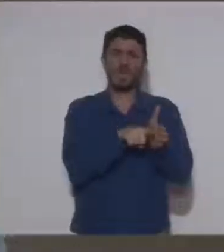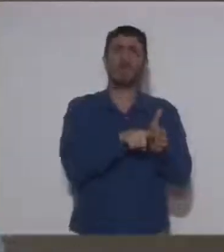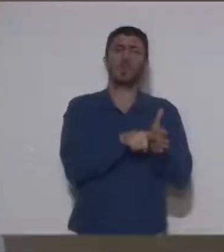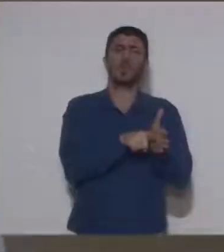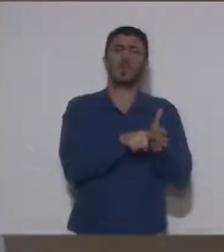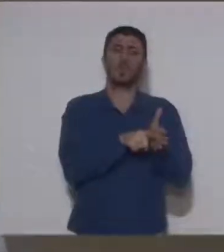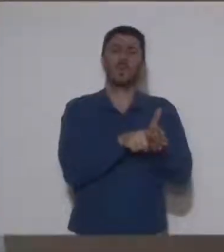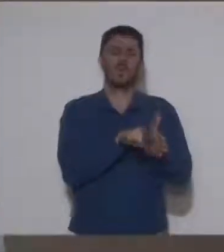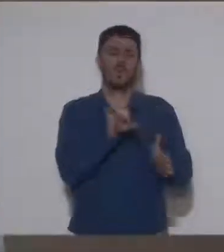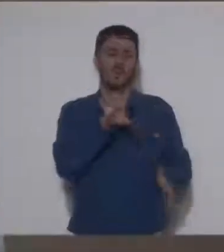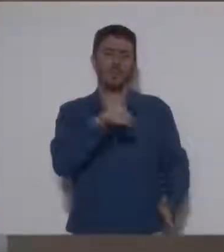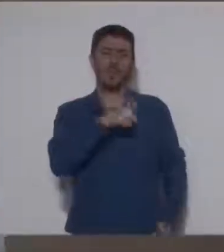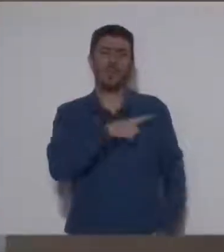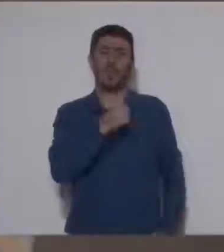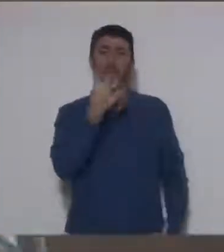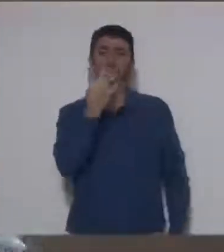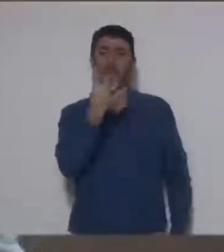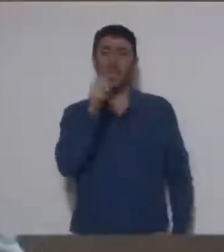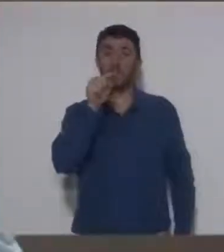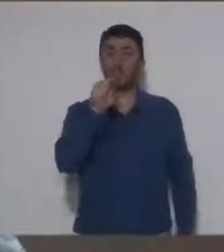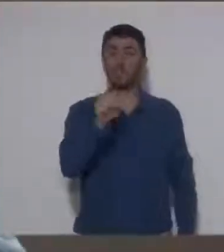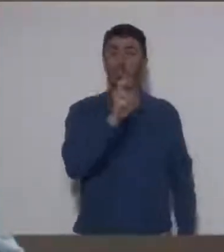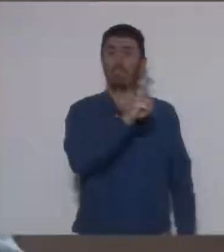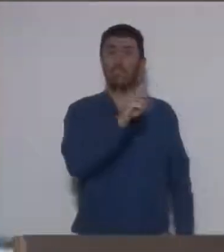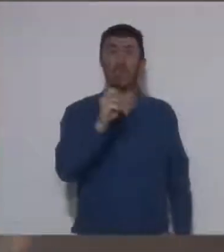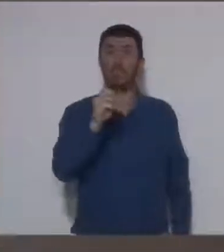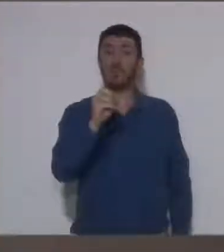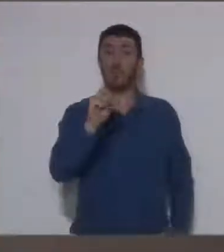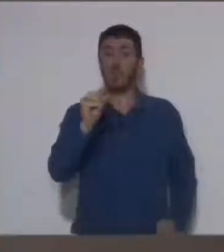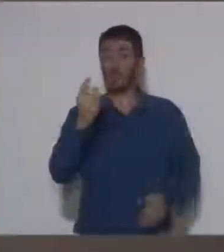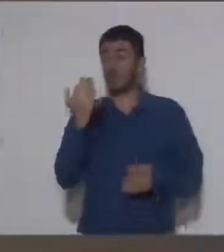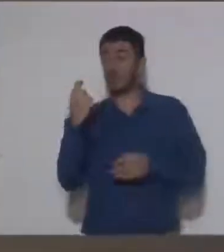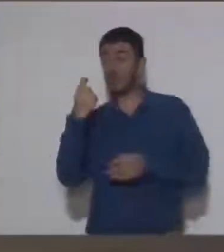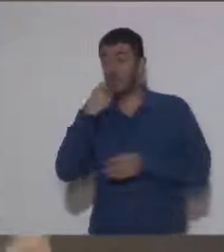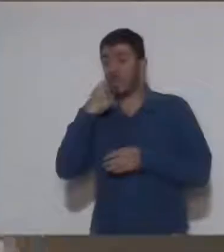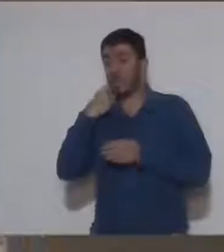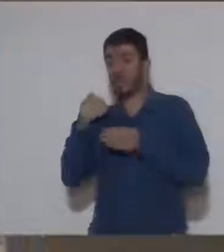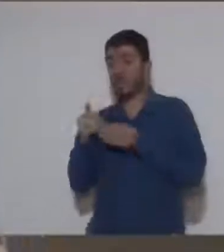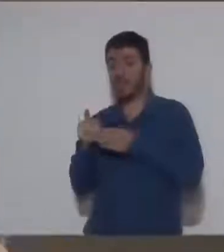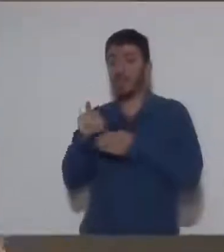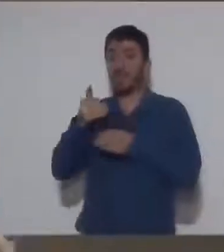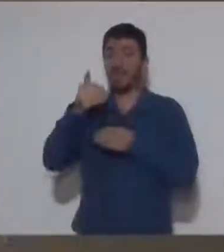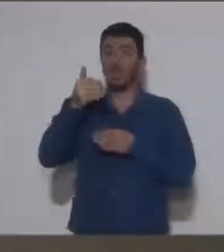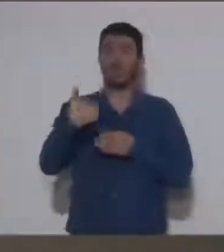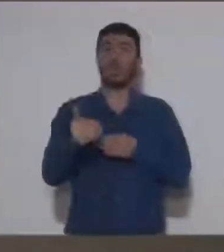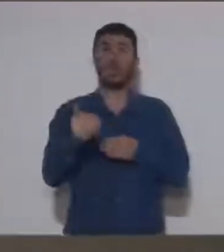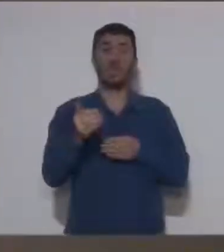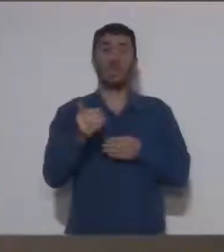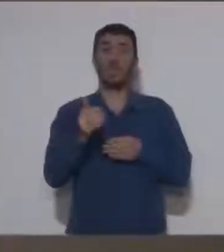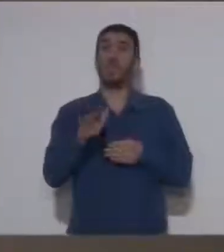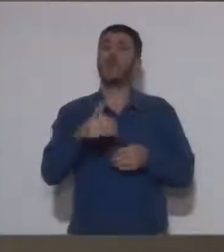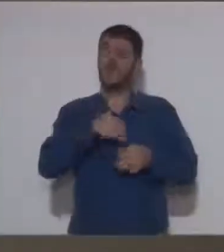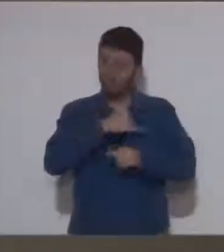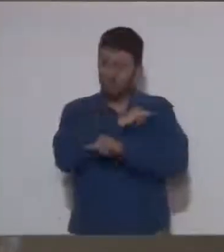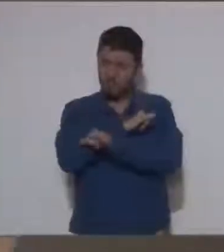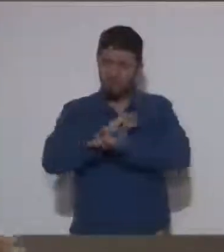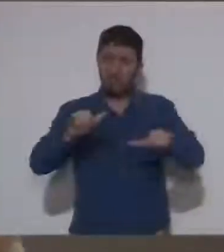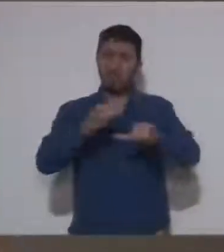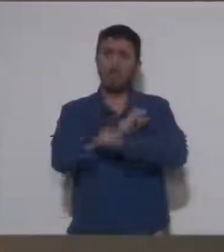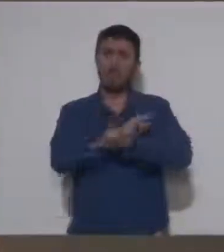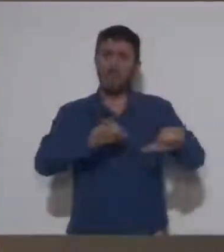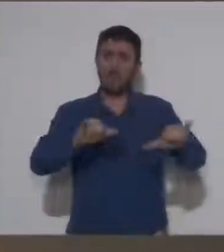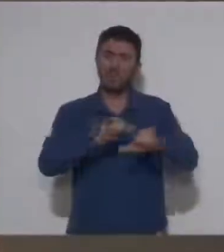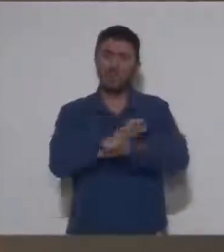tem 4.500, mas de sexta para cá, a gente pode ver que já tem 4.500, não é? Então a gente vai divulgar, fica aqui o